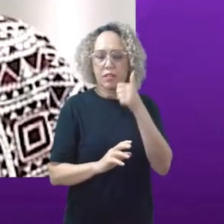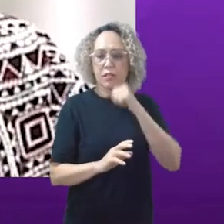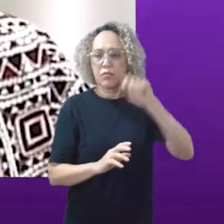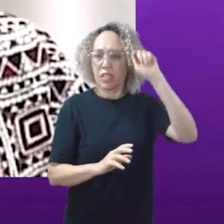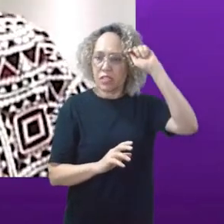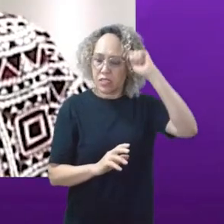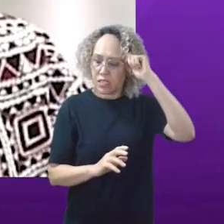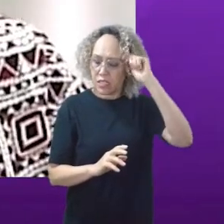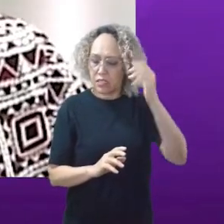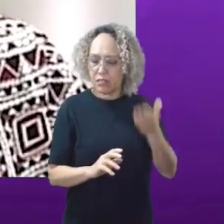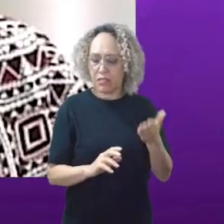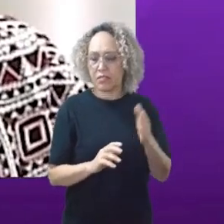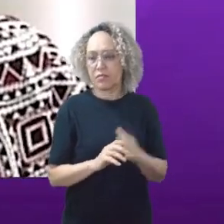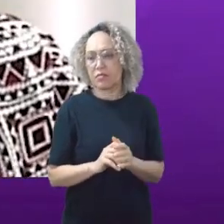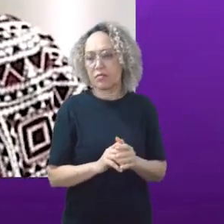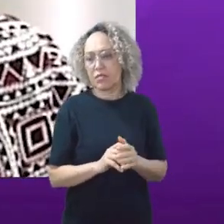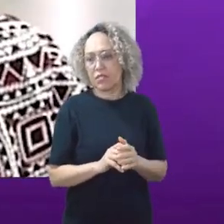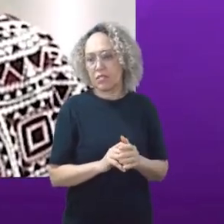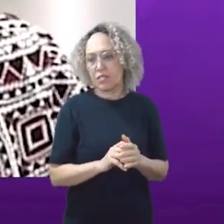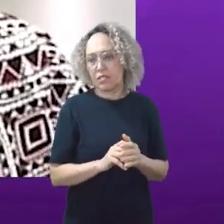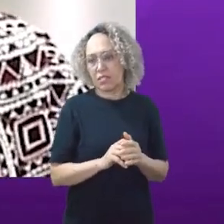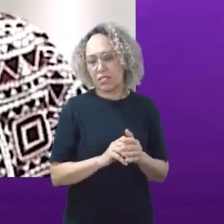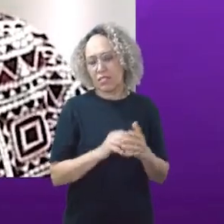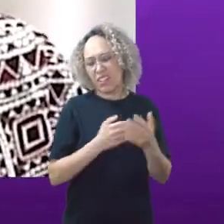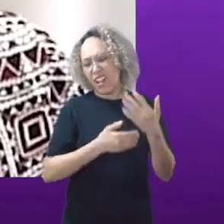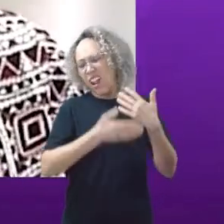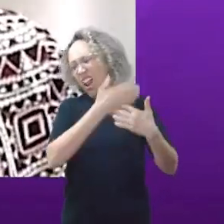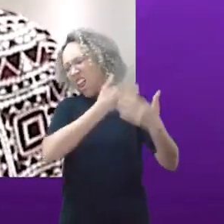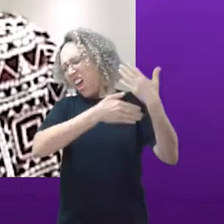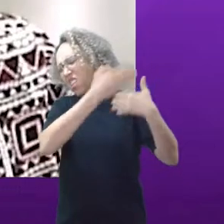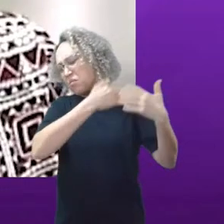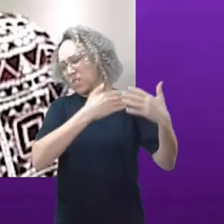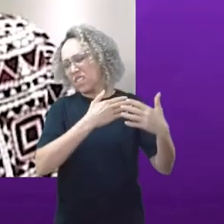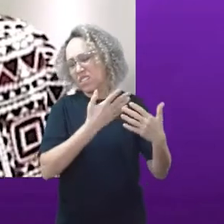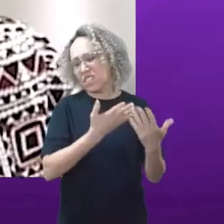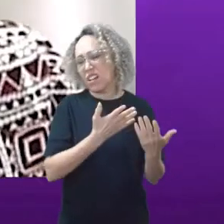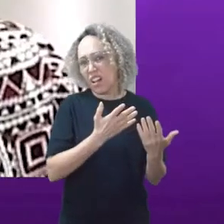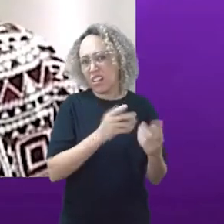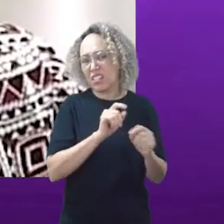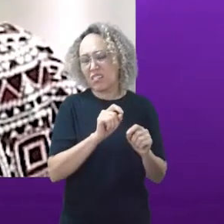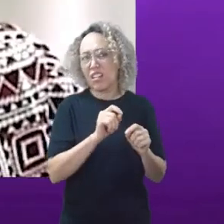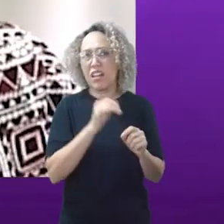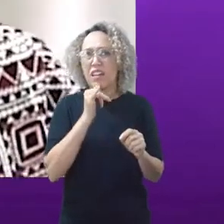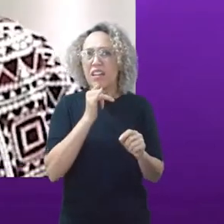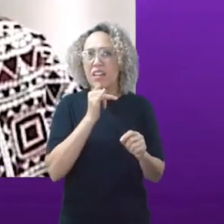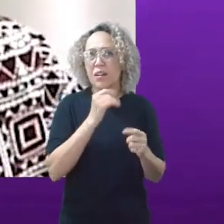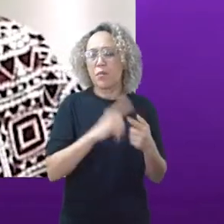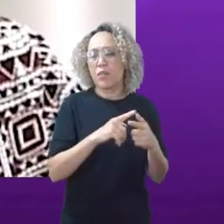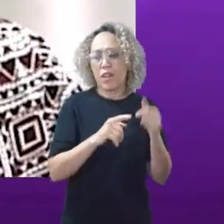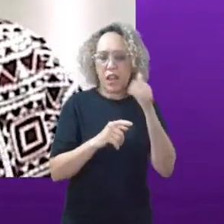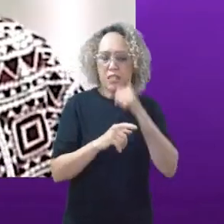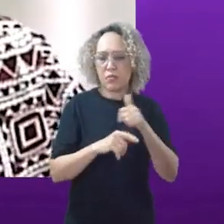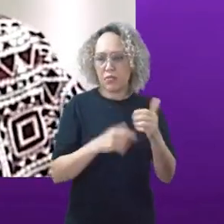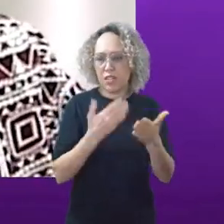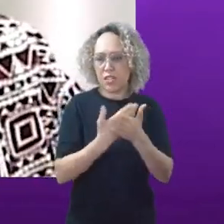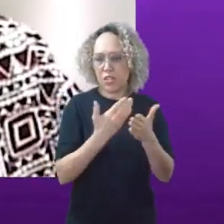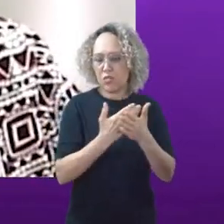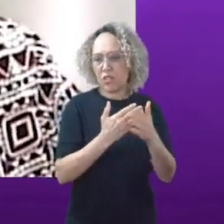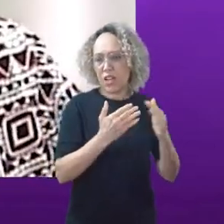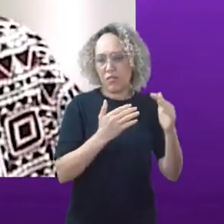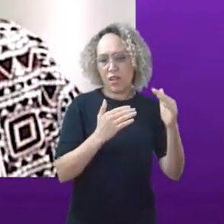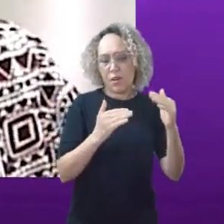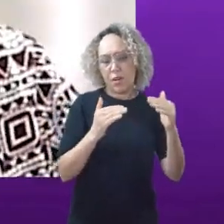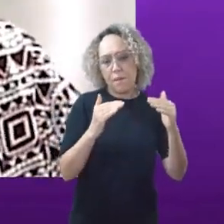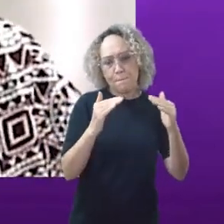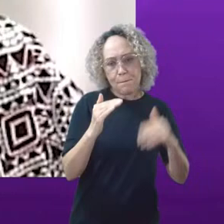negras. No passado, isso parecia muito mais associado à escolaridade. Hoje, a gente sabe